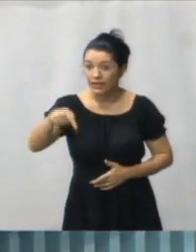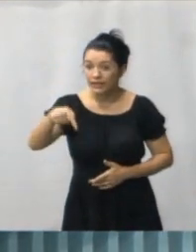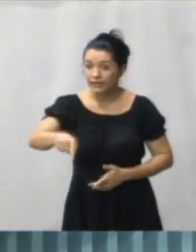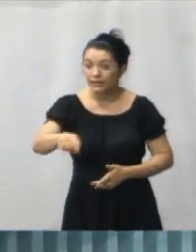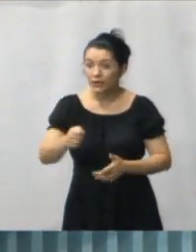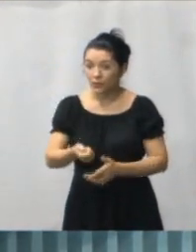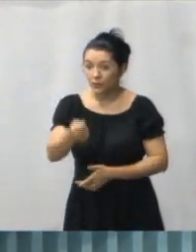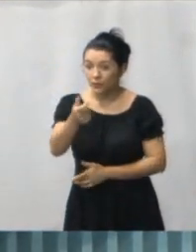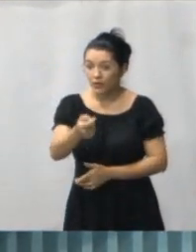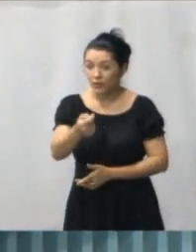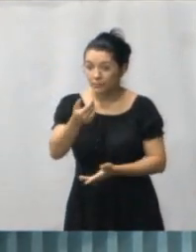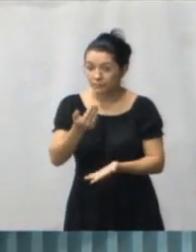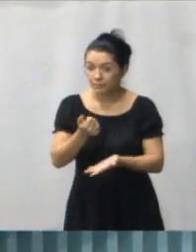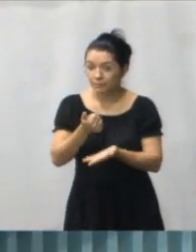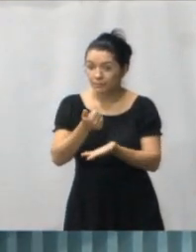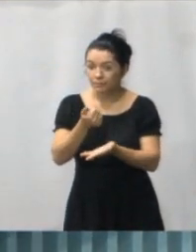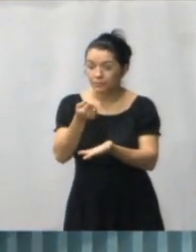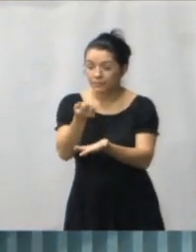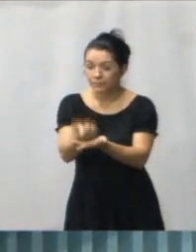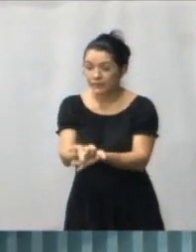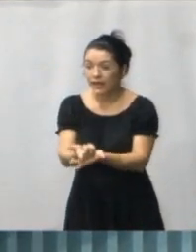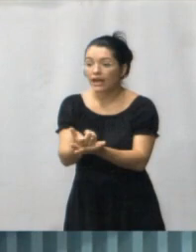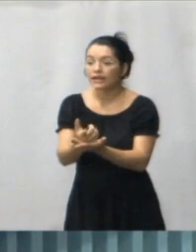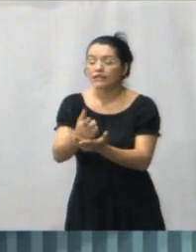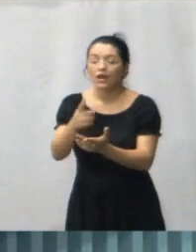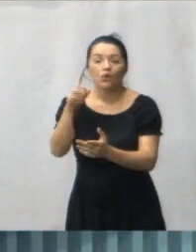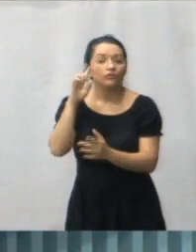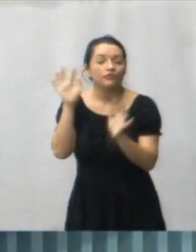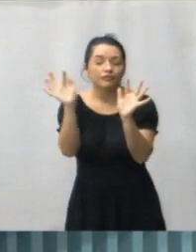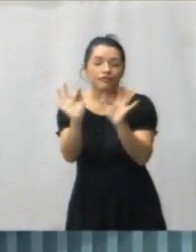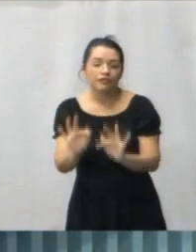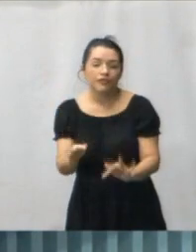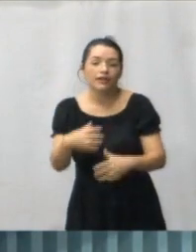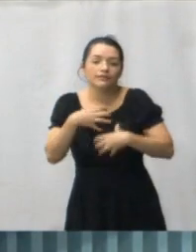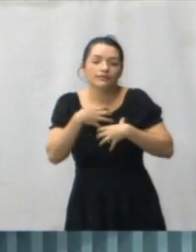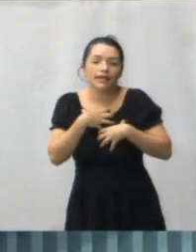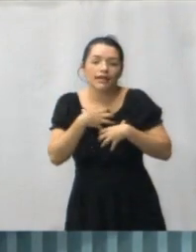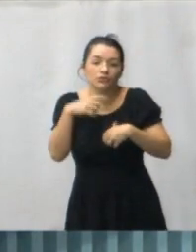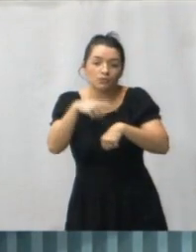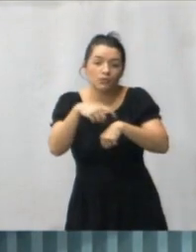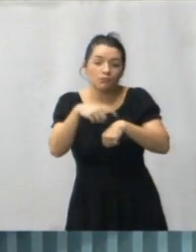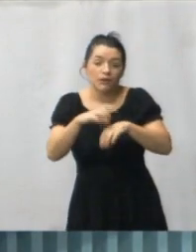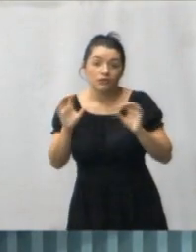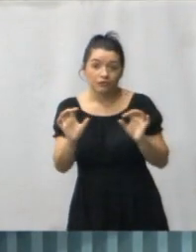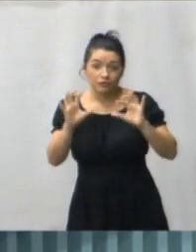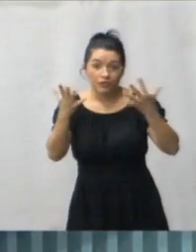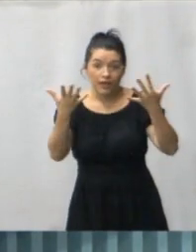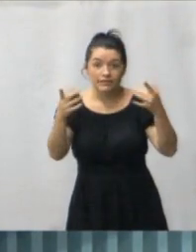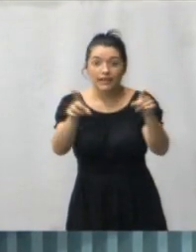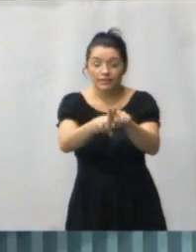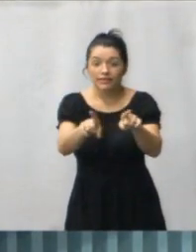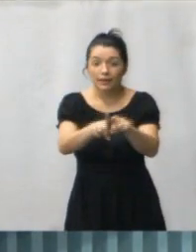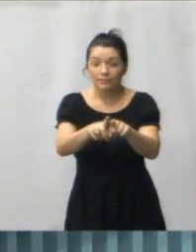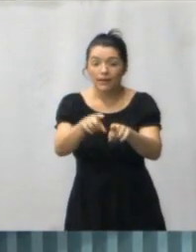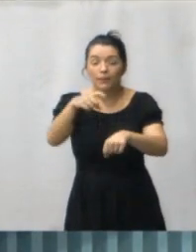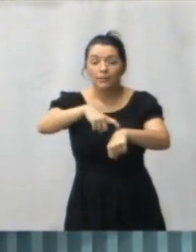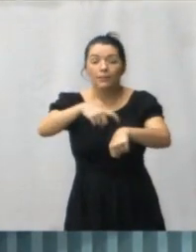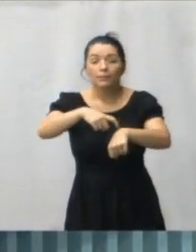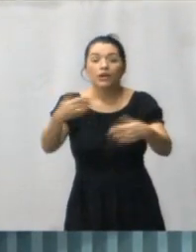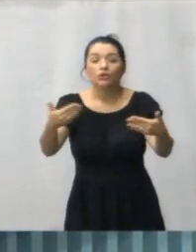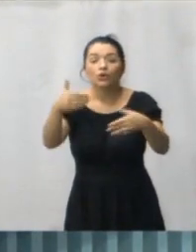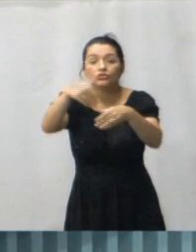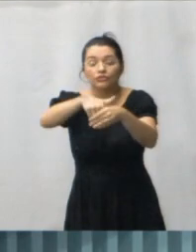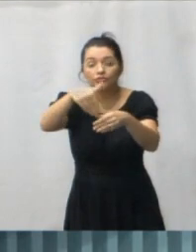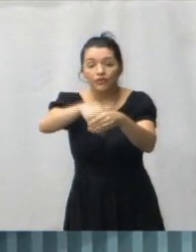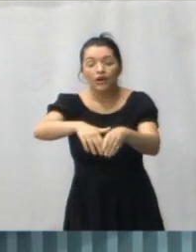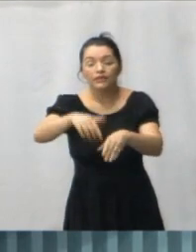fica muito feliz, é um momento de festa, é um momento também que a gente vota hoje nesse auxílio